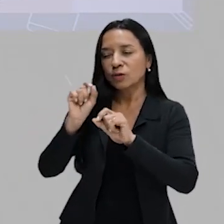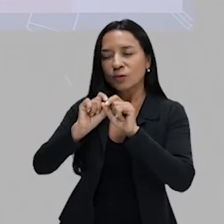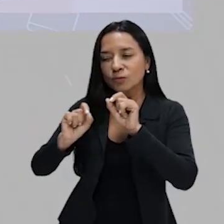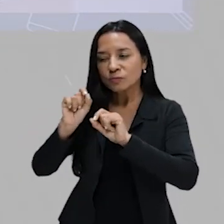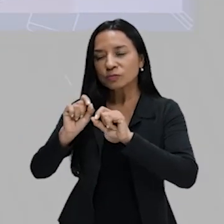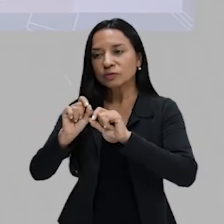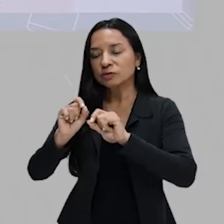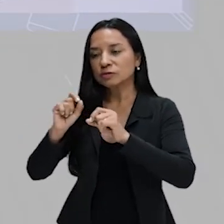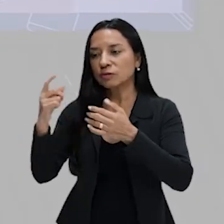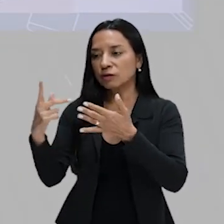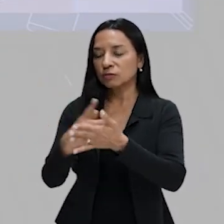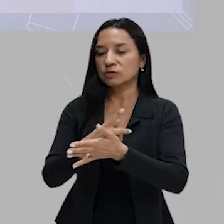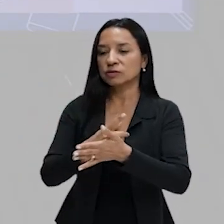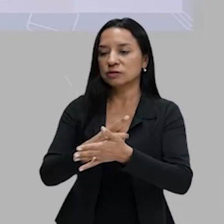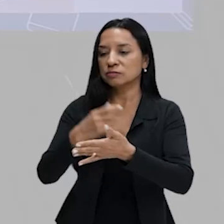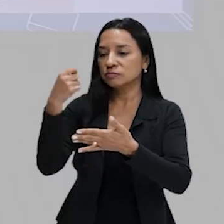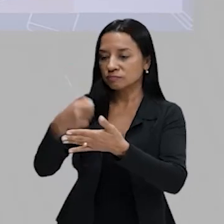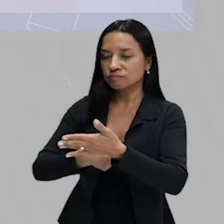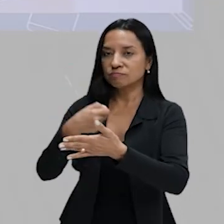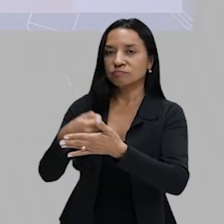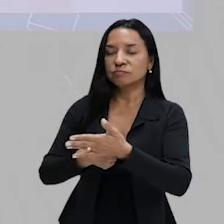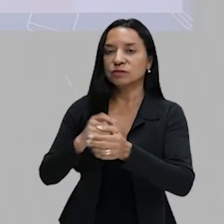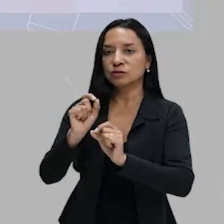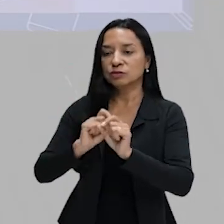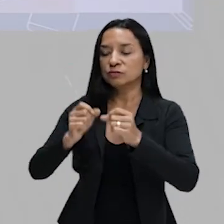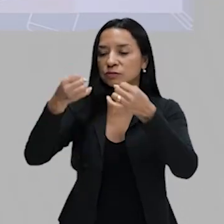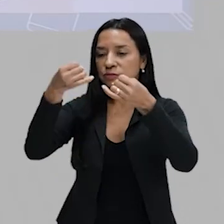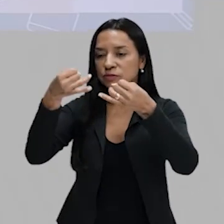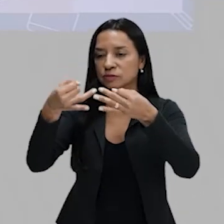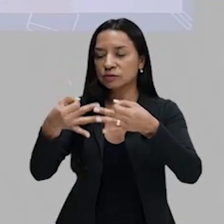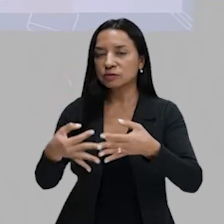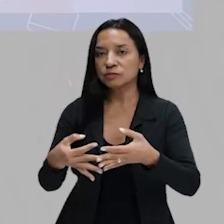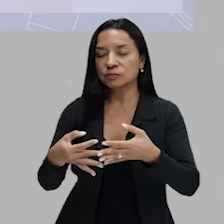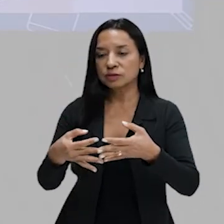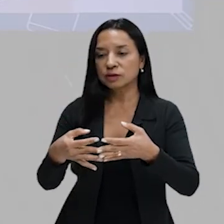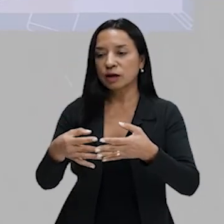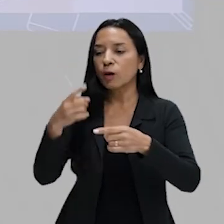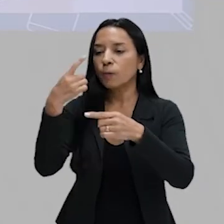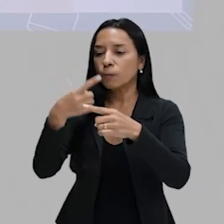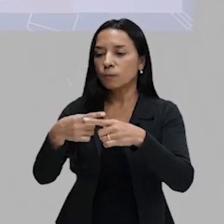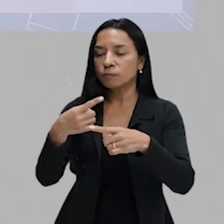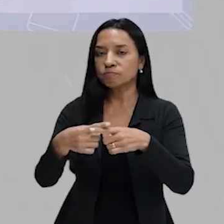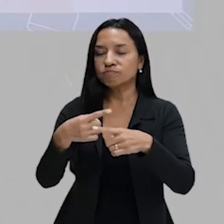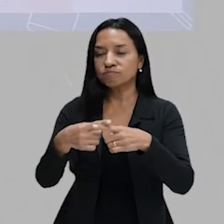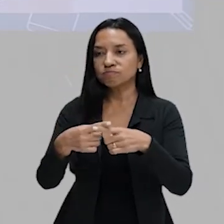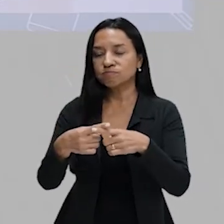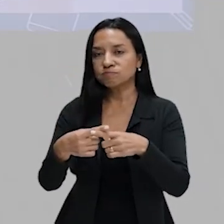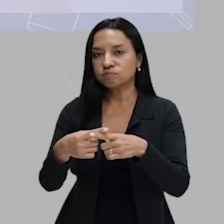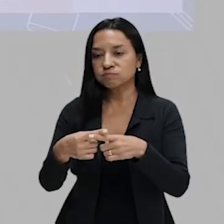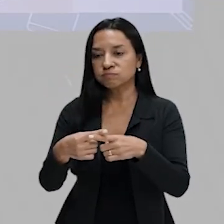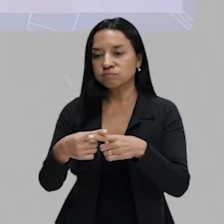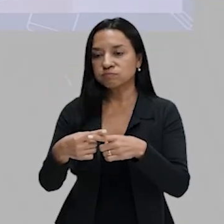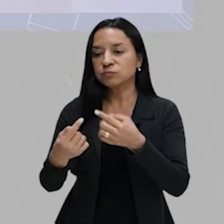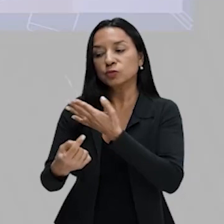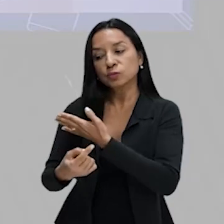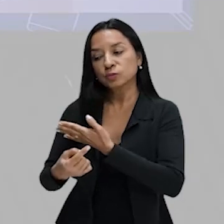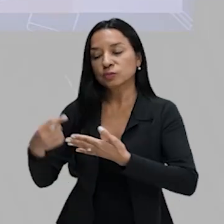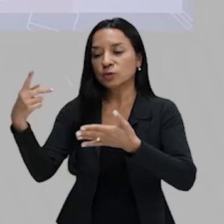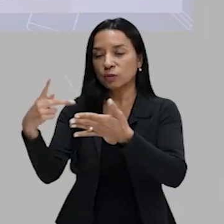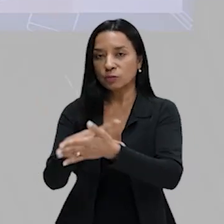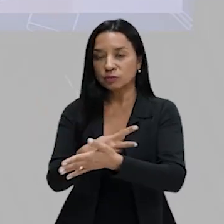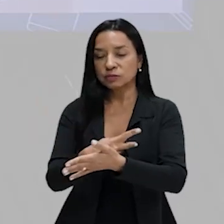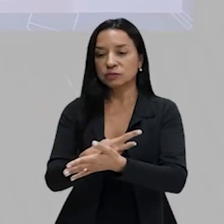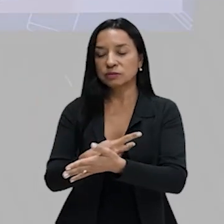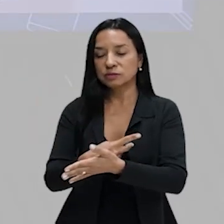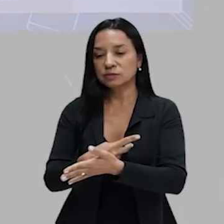acontecendo. Essa tentativa de explicar o porquê desse evento está